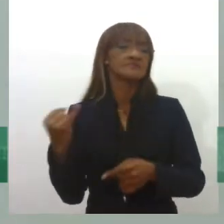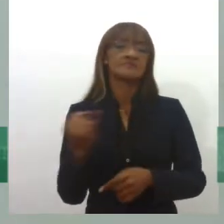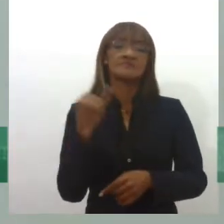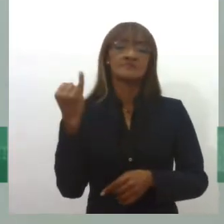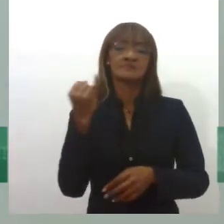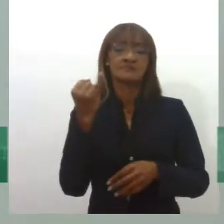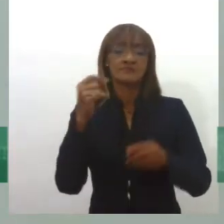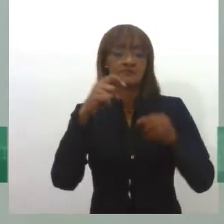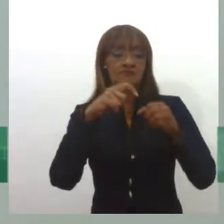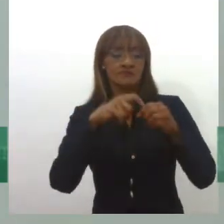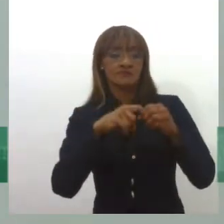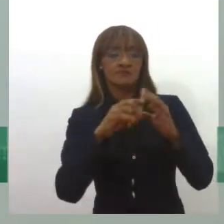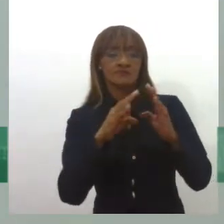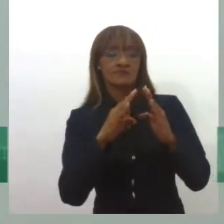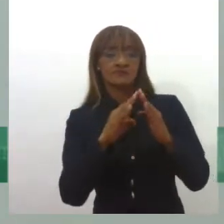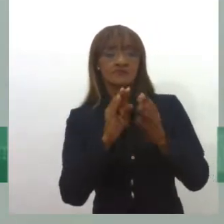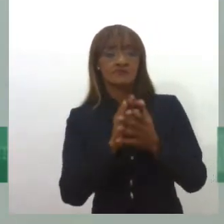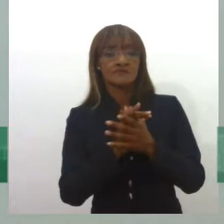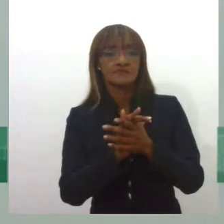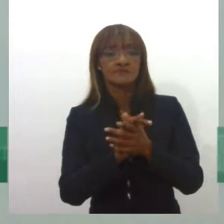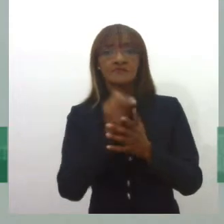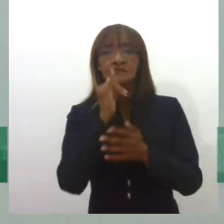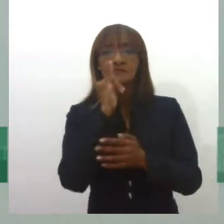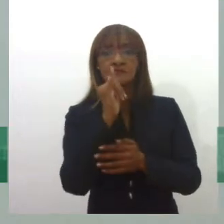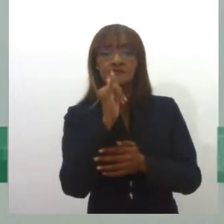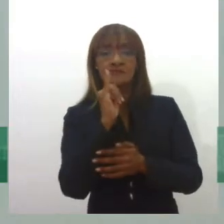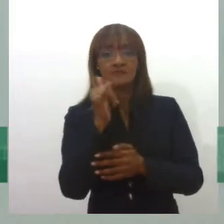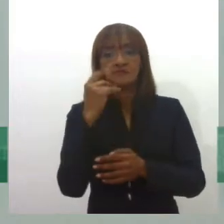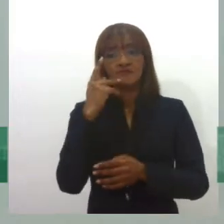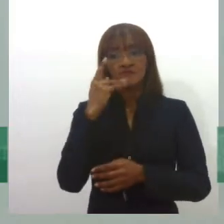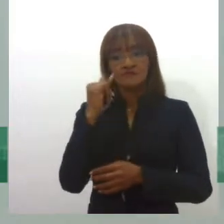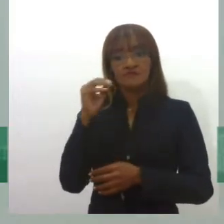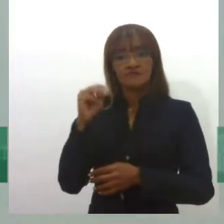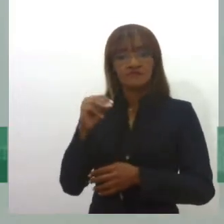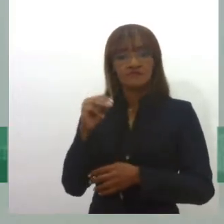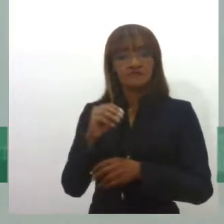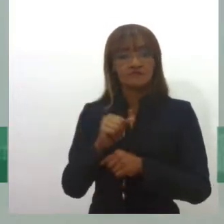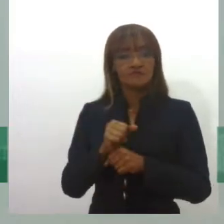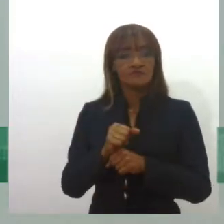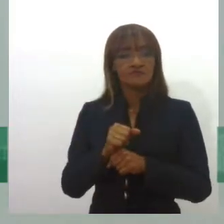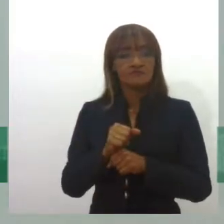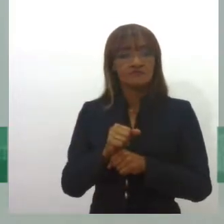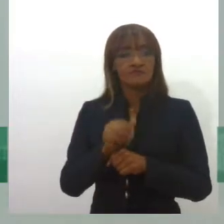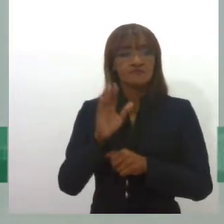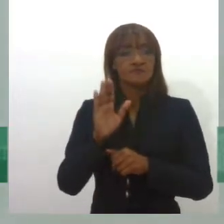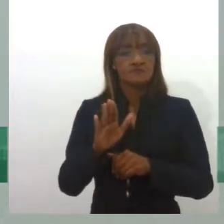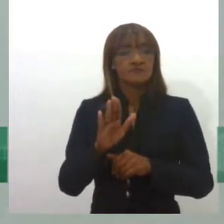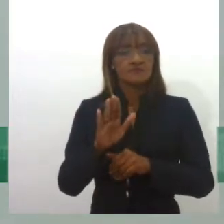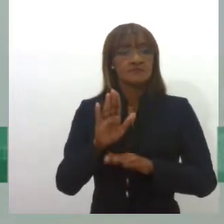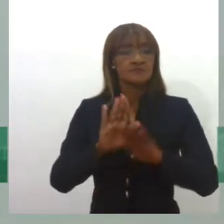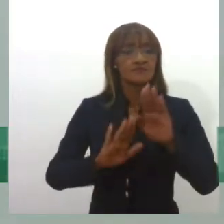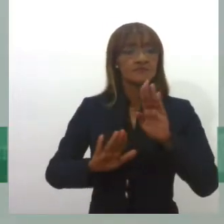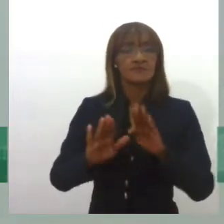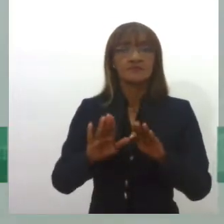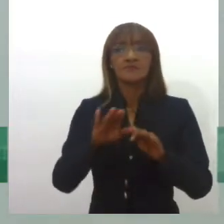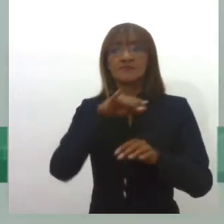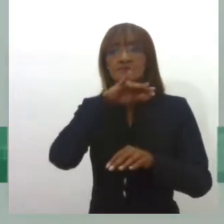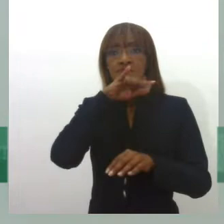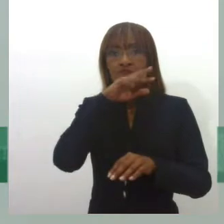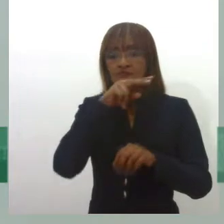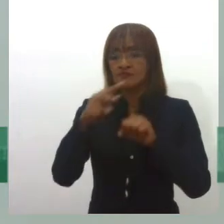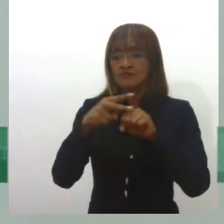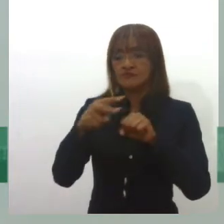casa e dizer para o pai ou para a mãe: olha, como faz mal para a saúde, pode dar câncer, pode